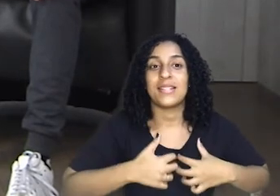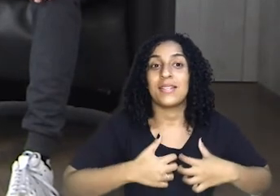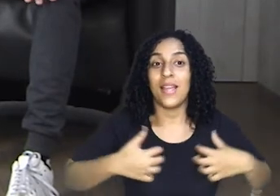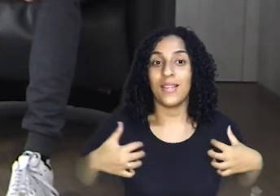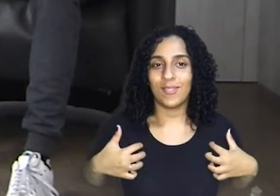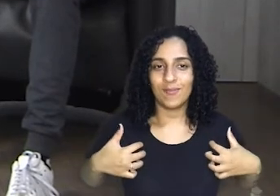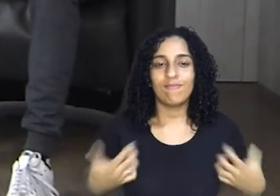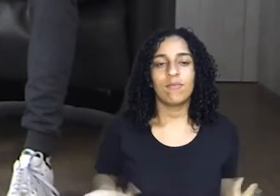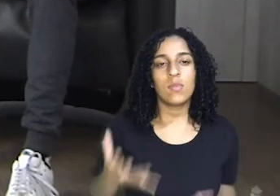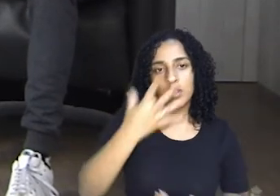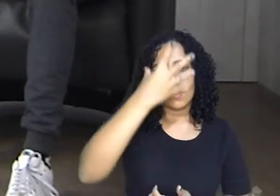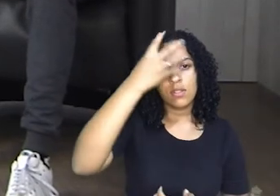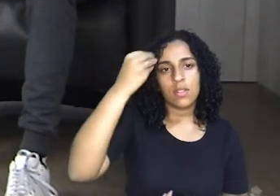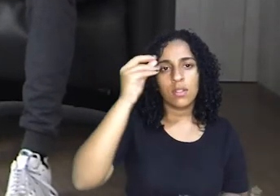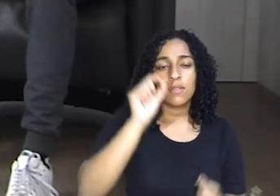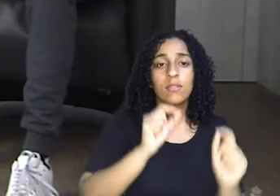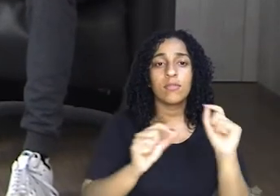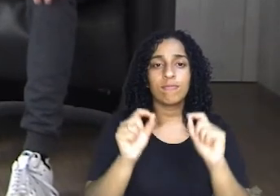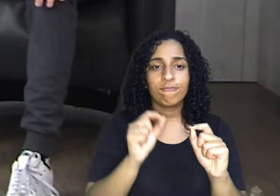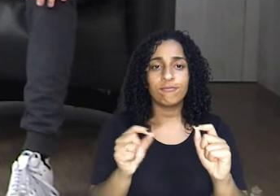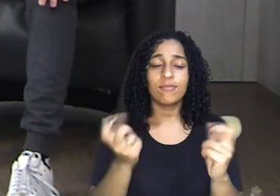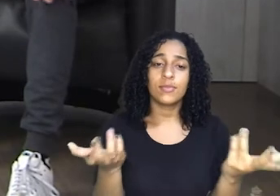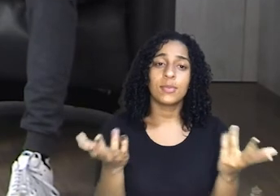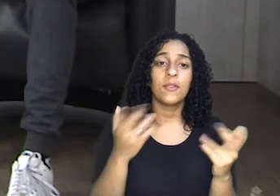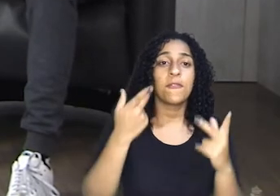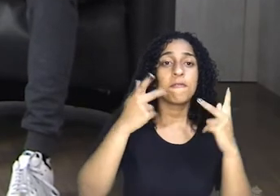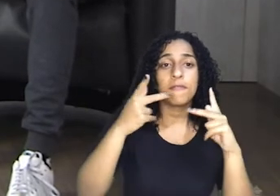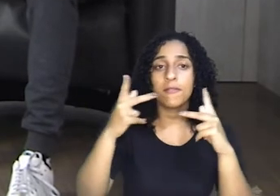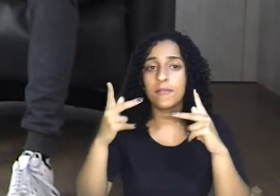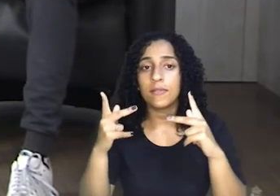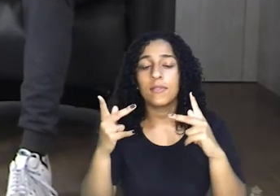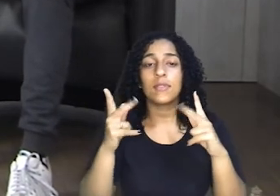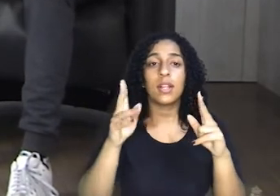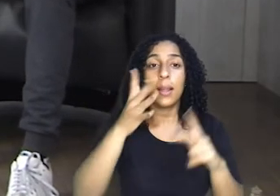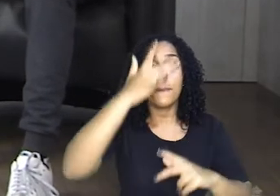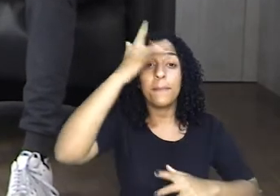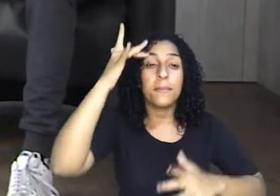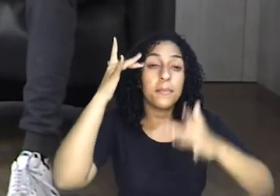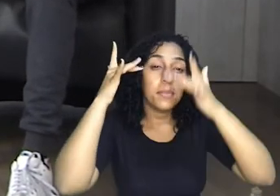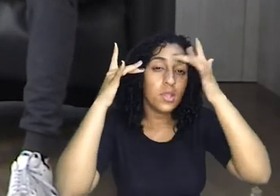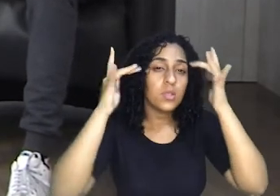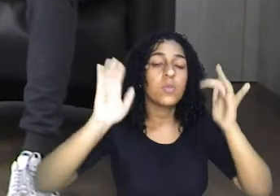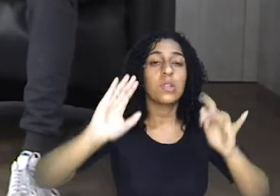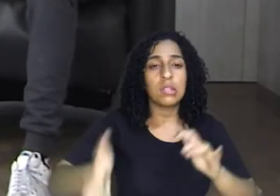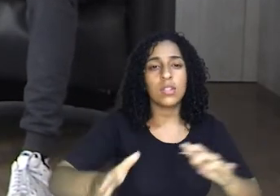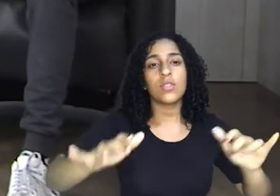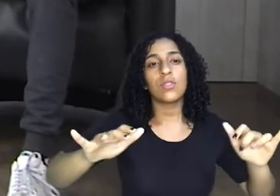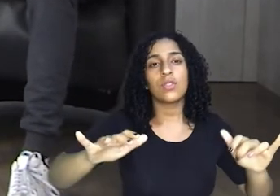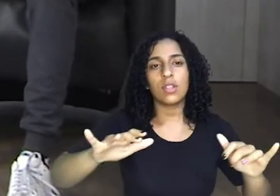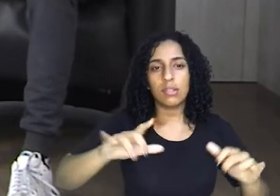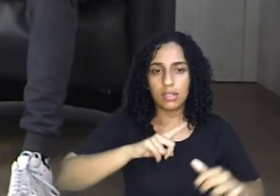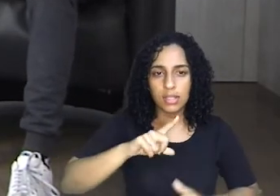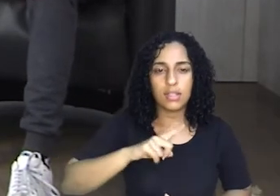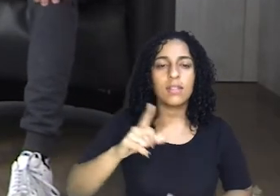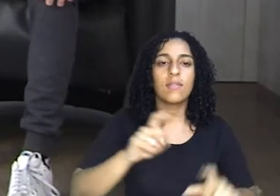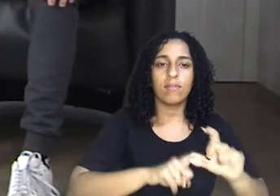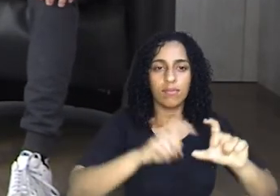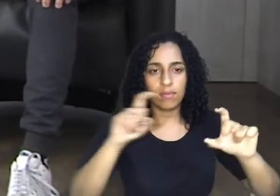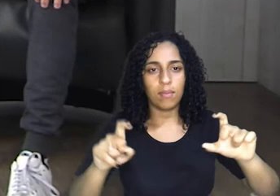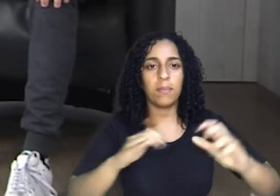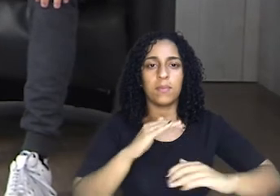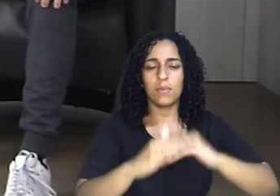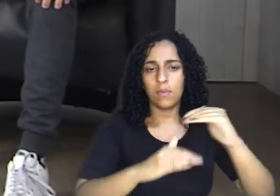os heróis ali e nos esquecemos de abordar todos esses aspectos e foram afetadas pelo processo de